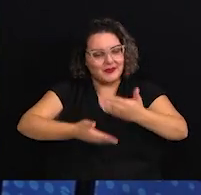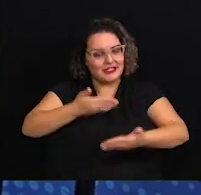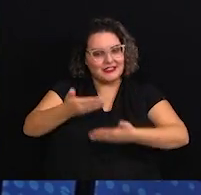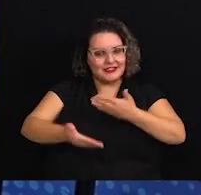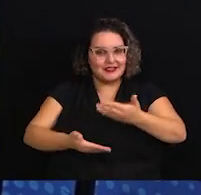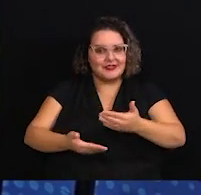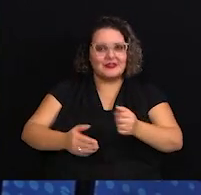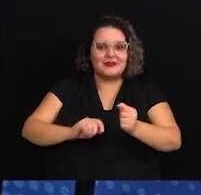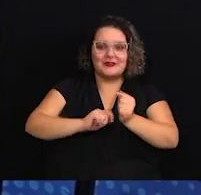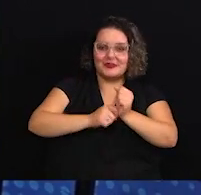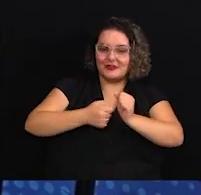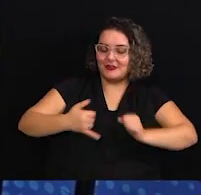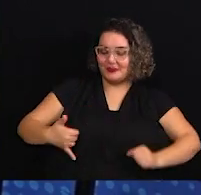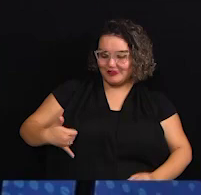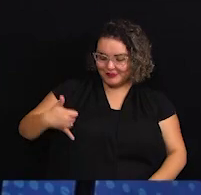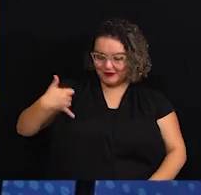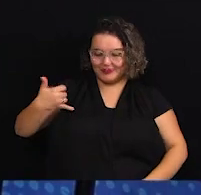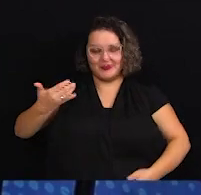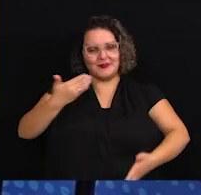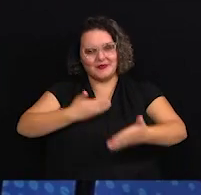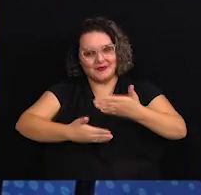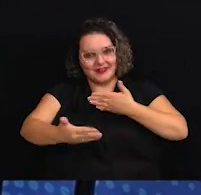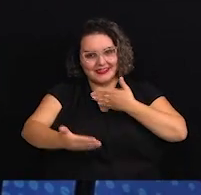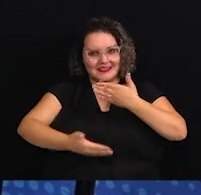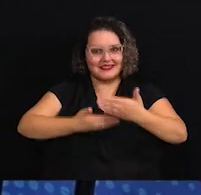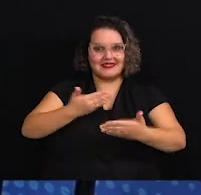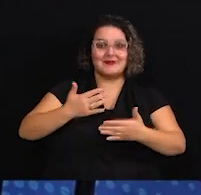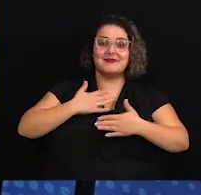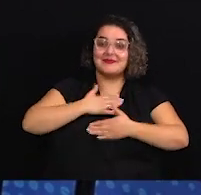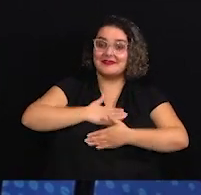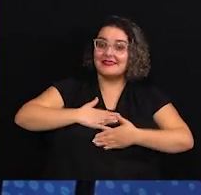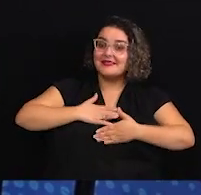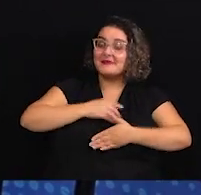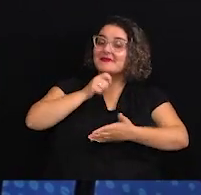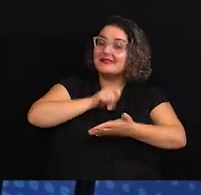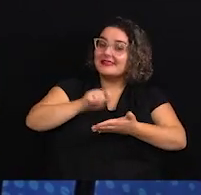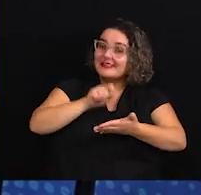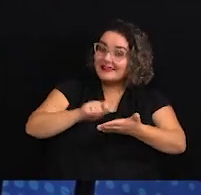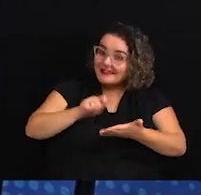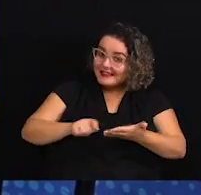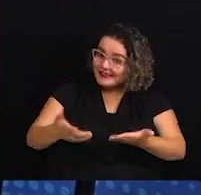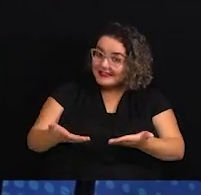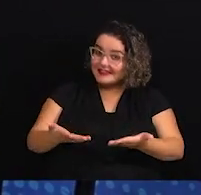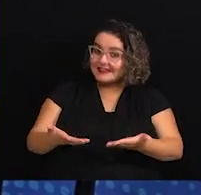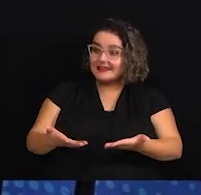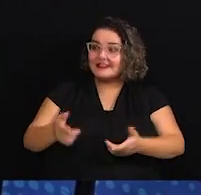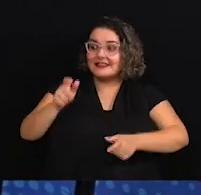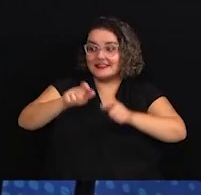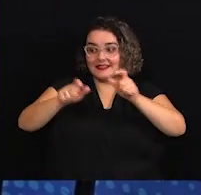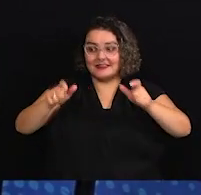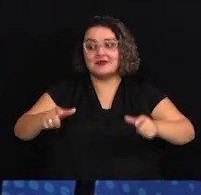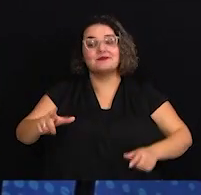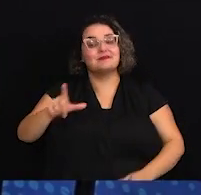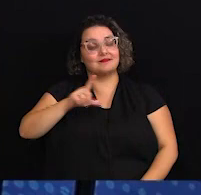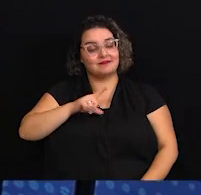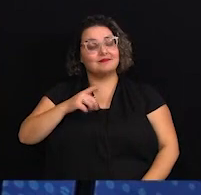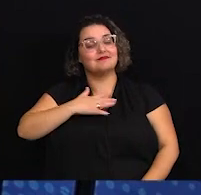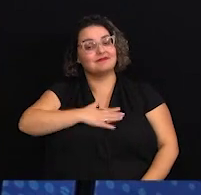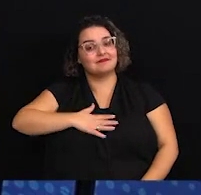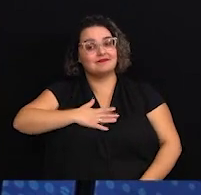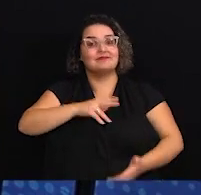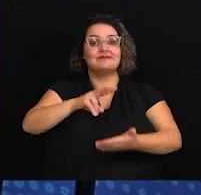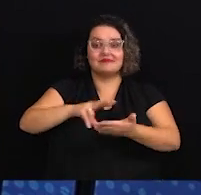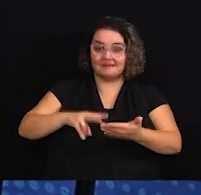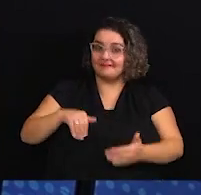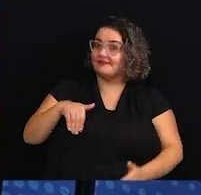compartilhando um pouco do Diário de um Soberbo, compartilhando um pouco desse meu prazer de escrever, da escrita, e que as pessoas tenham sempre o prazer